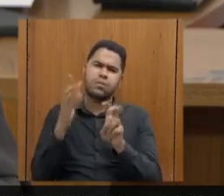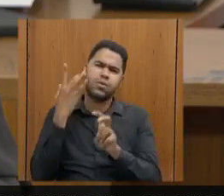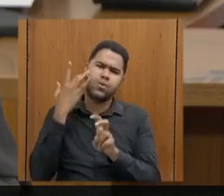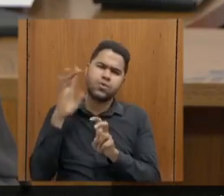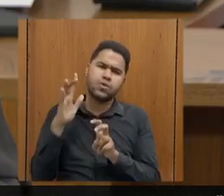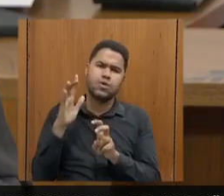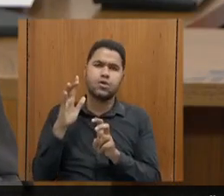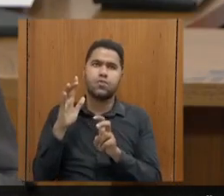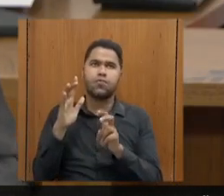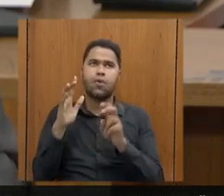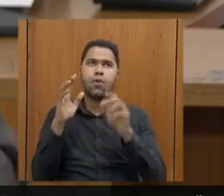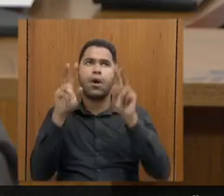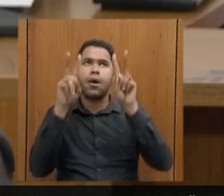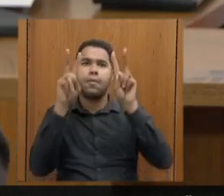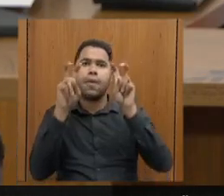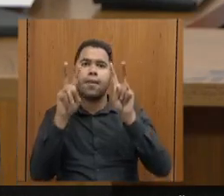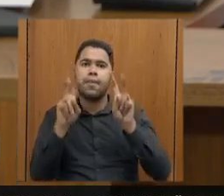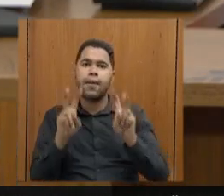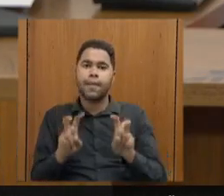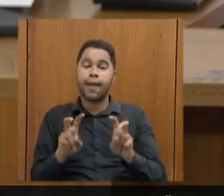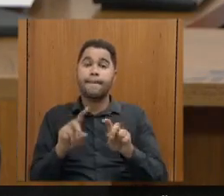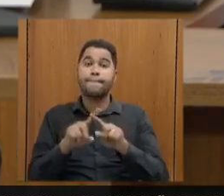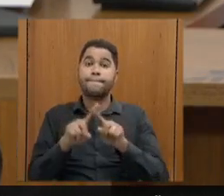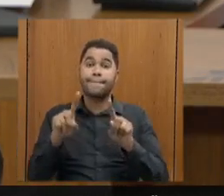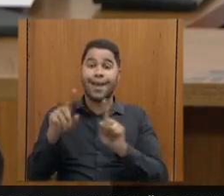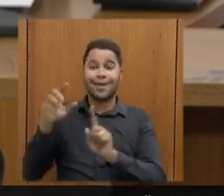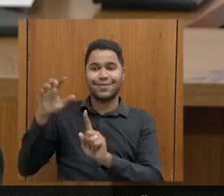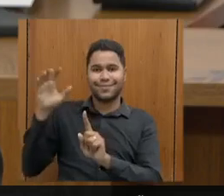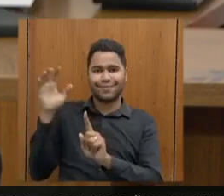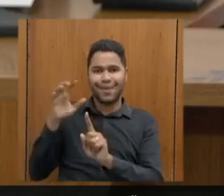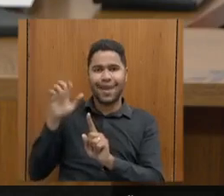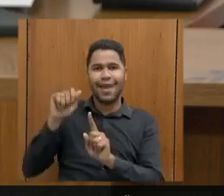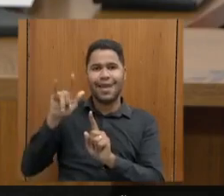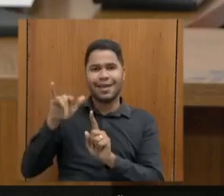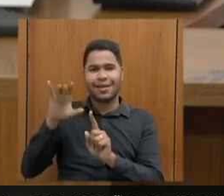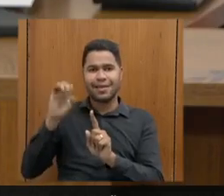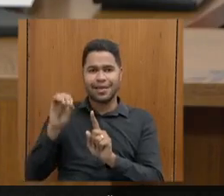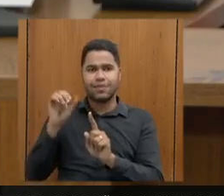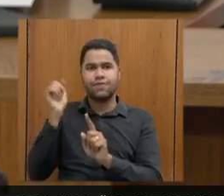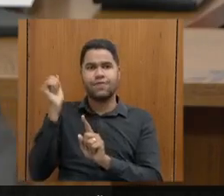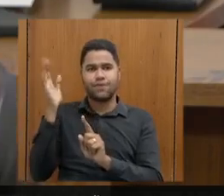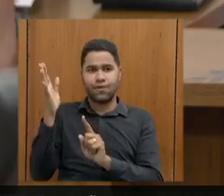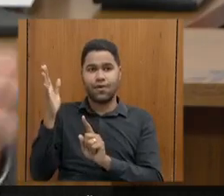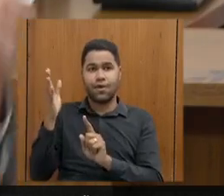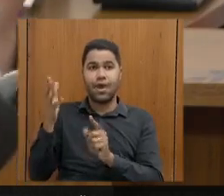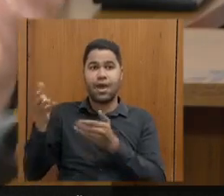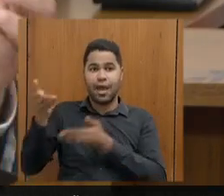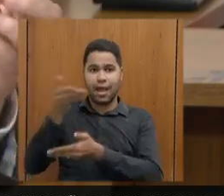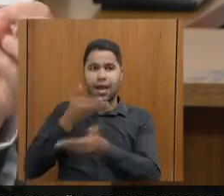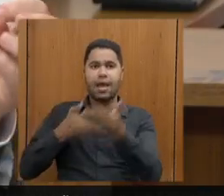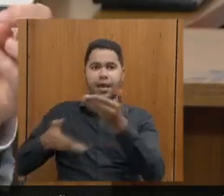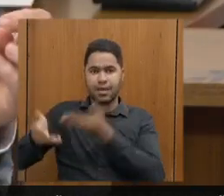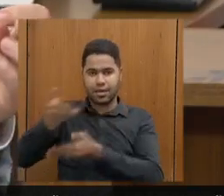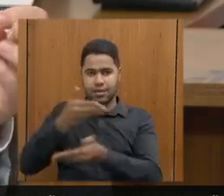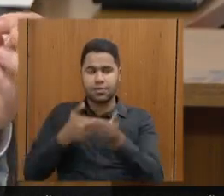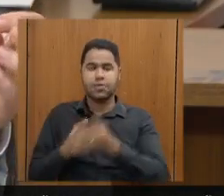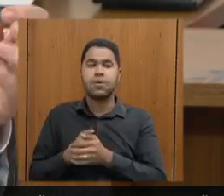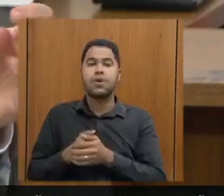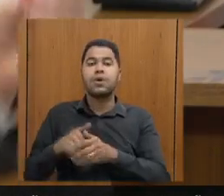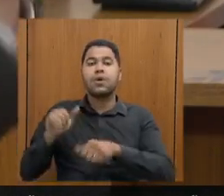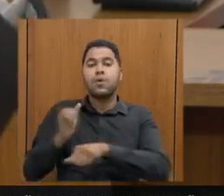vou conseguir tocar em todos eles mas o tema das alienações é fora do Estado de fato o nosso planejamento